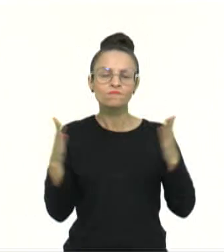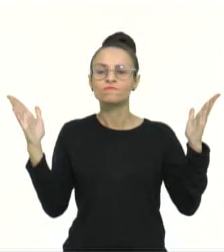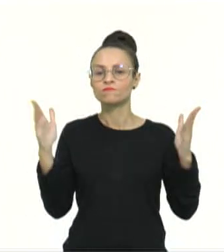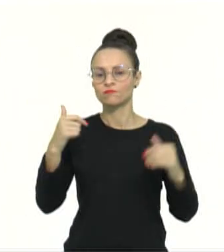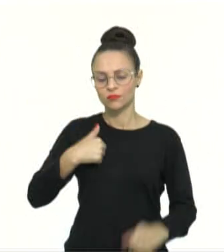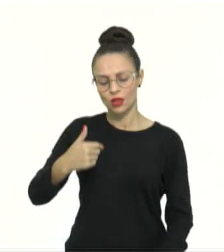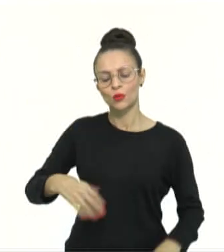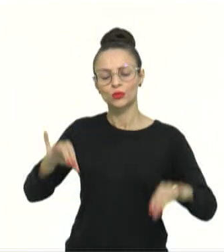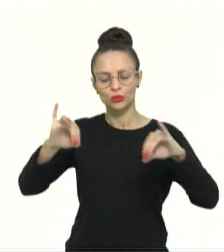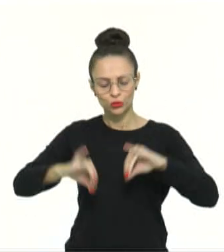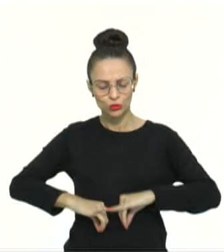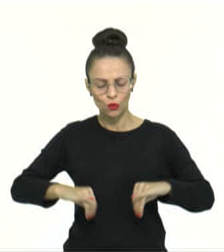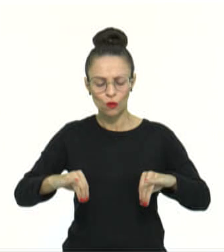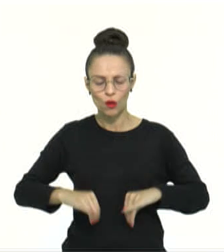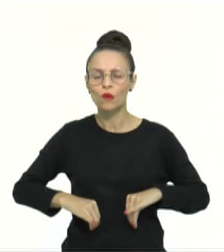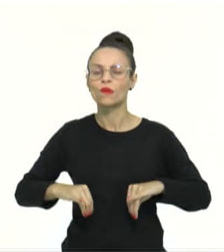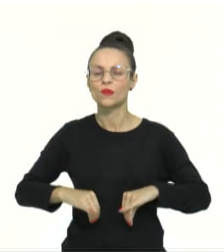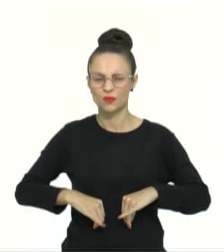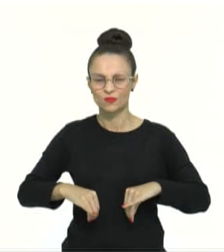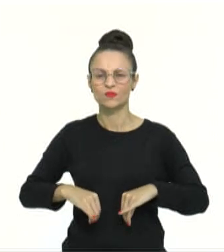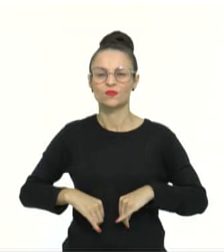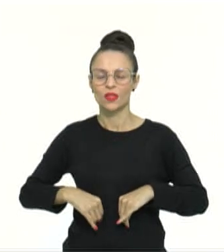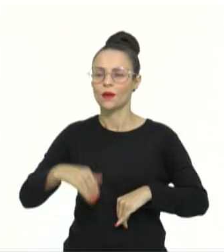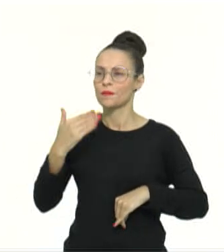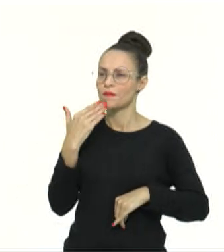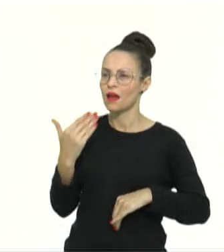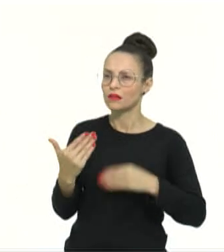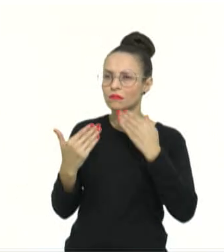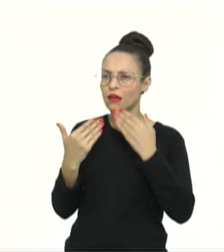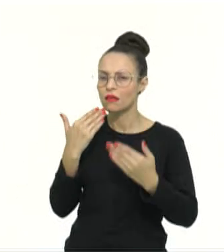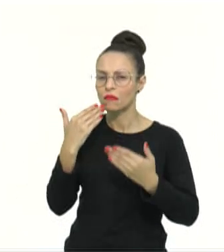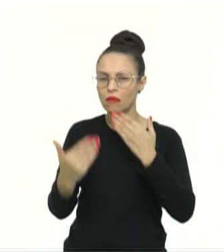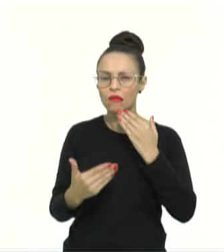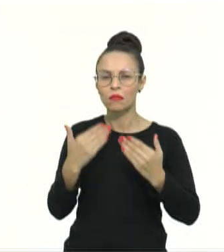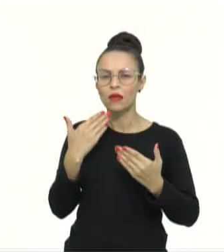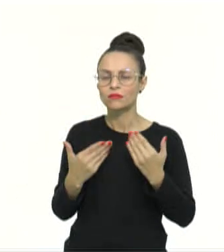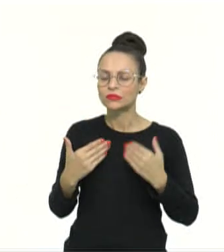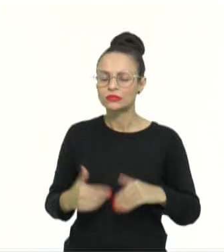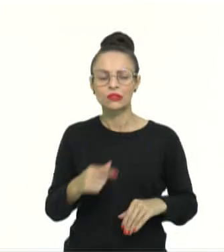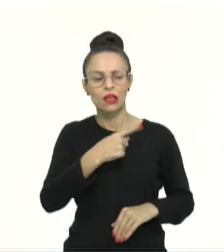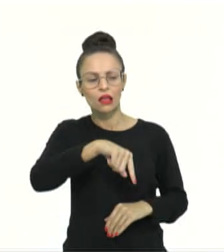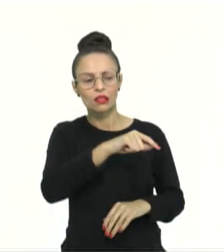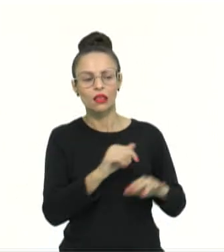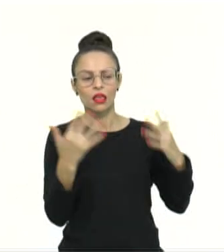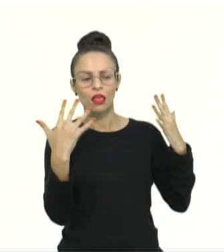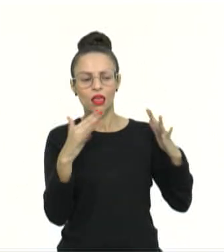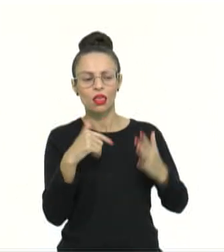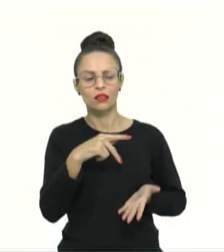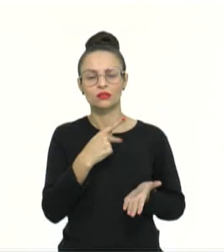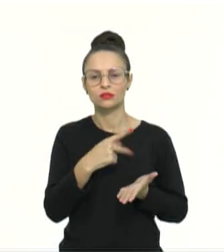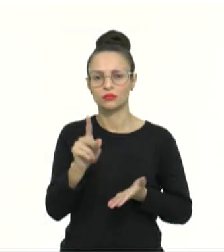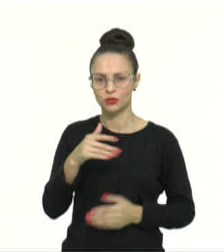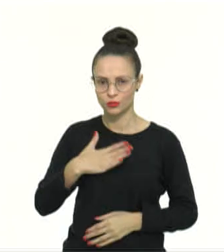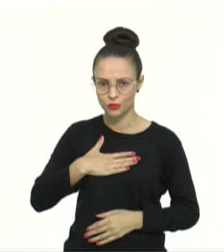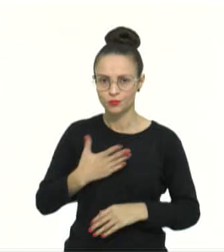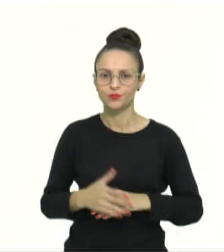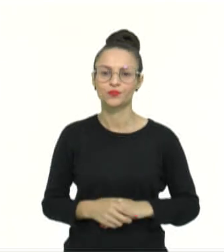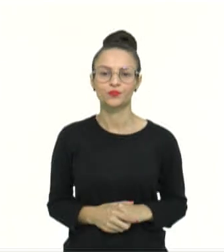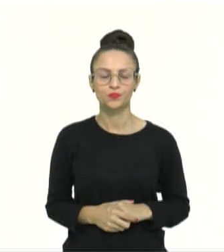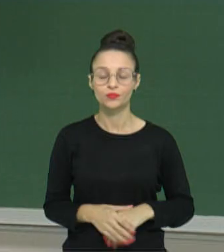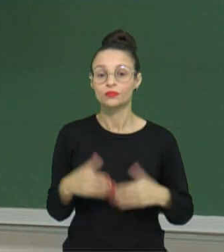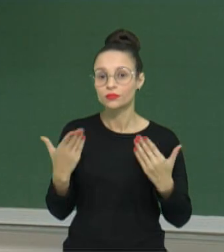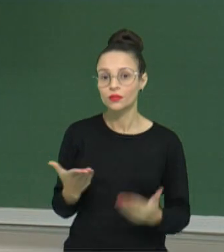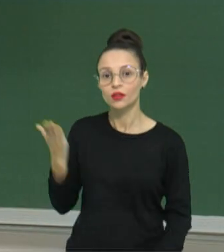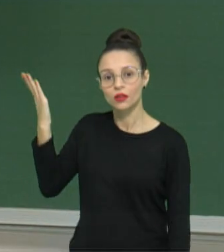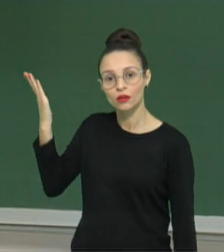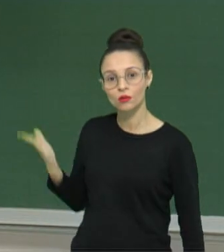eu sofro, miserável, suplícios que são motivos de júbilo para meus inimigos. Então, foi